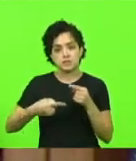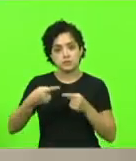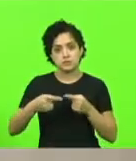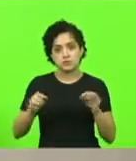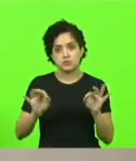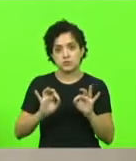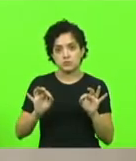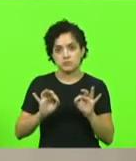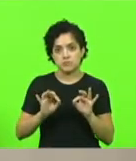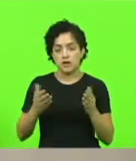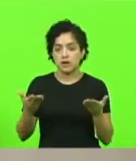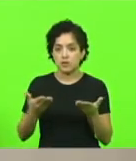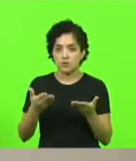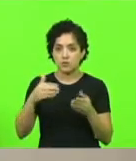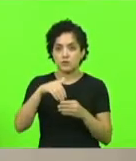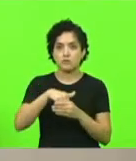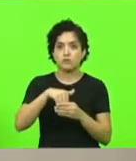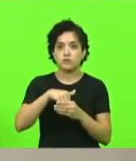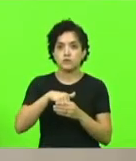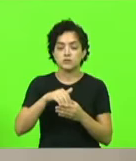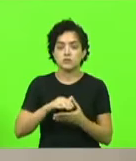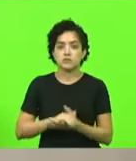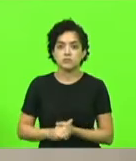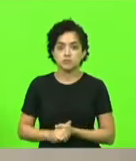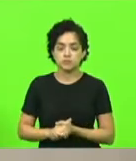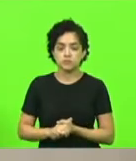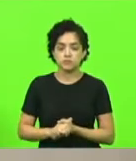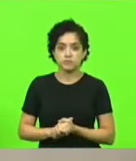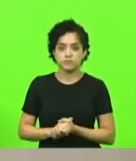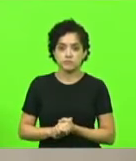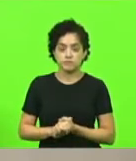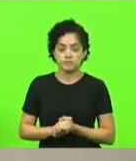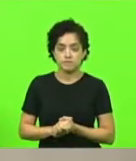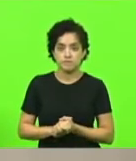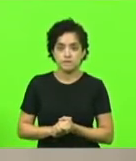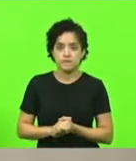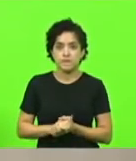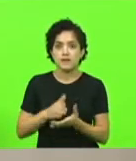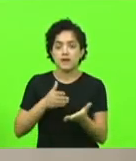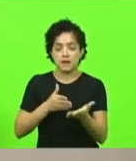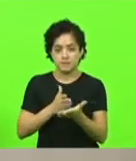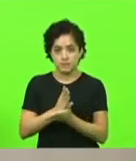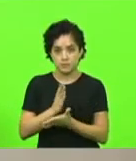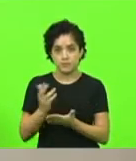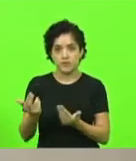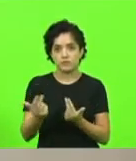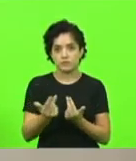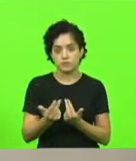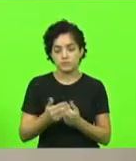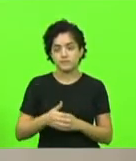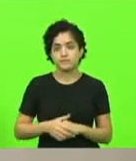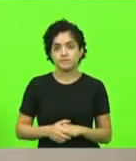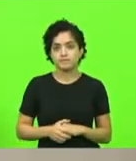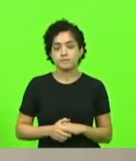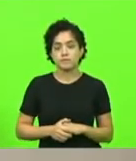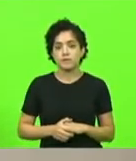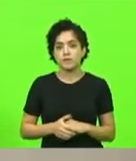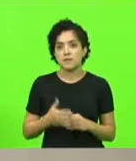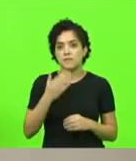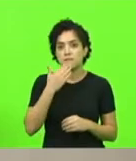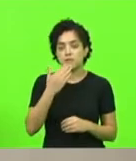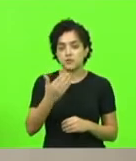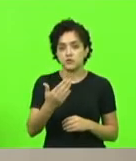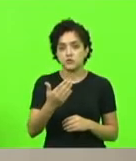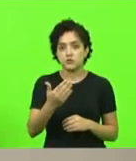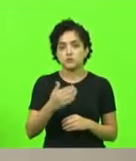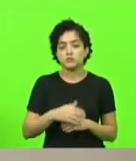queira discutir, em votação, deputados que aprovam, permaneçam como se encontram. Aprovado por unanimidade. Pedidos de